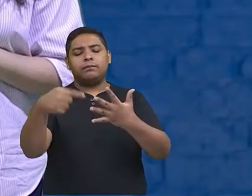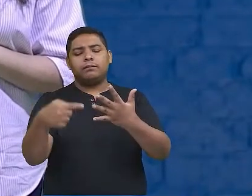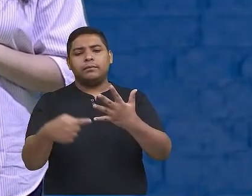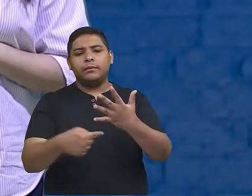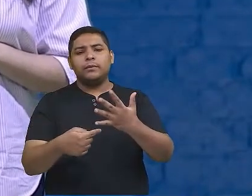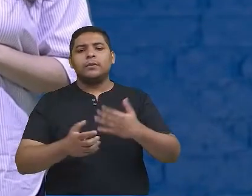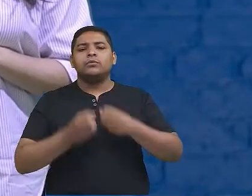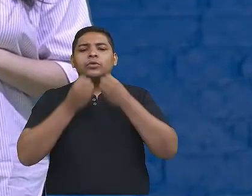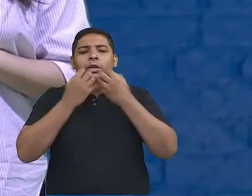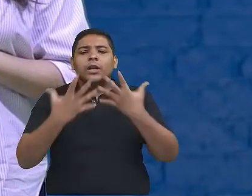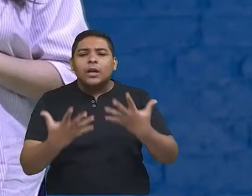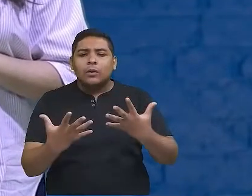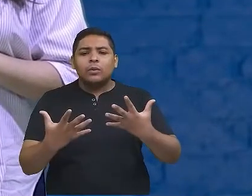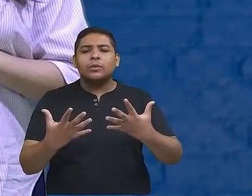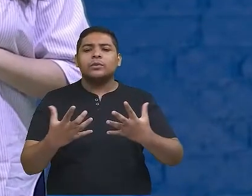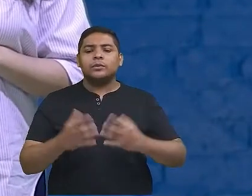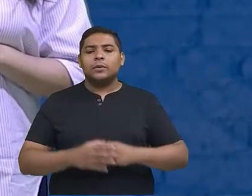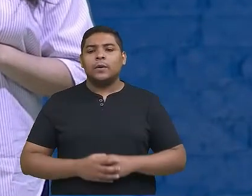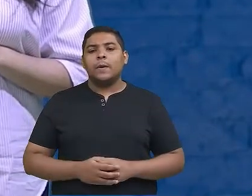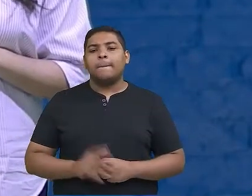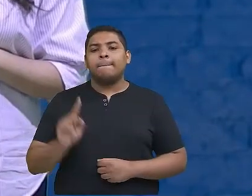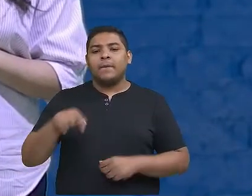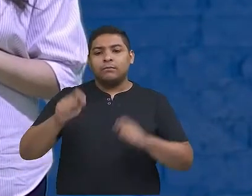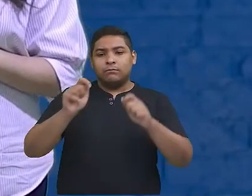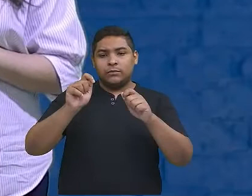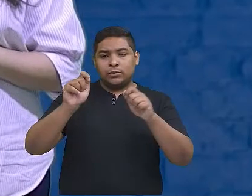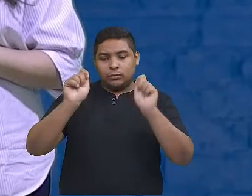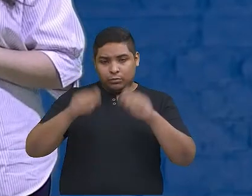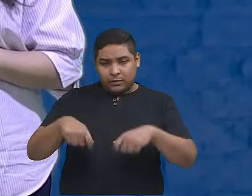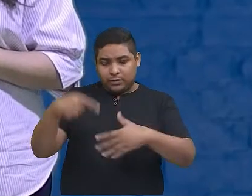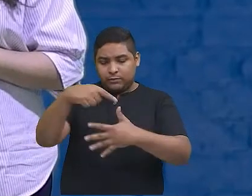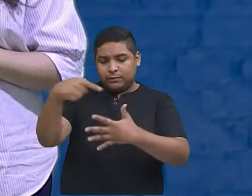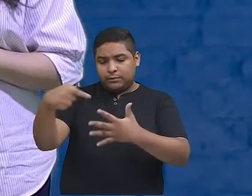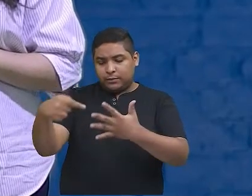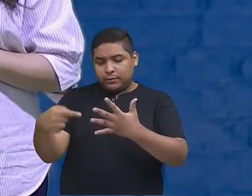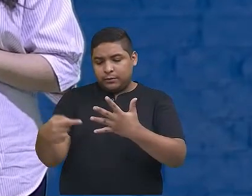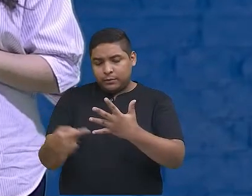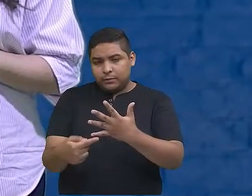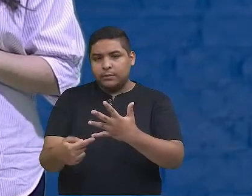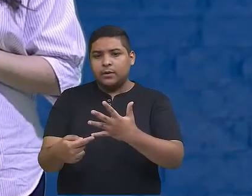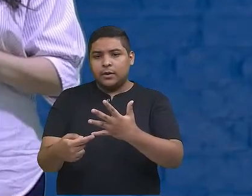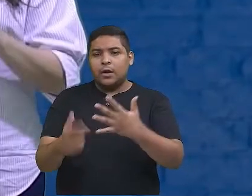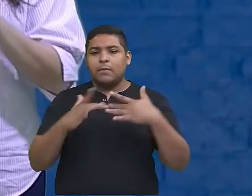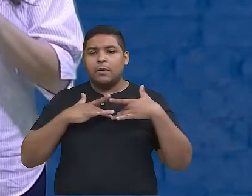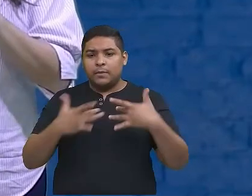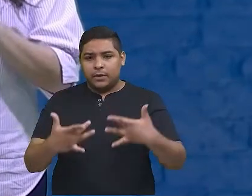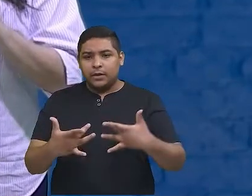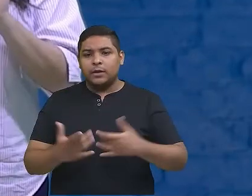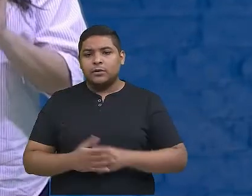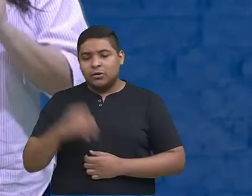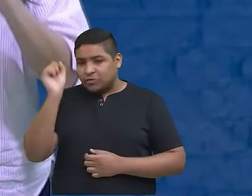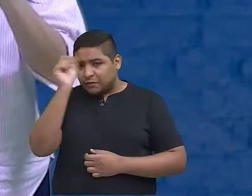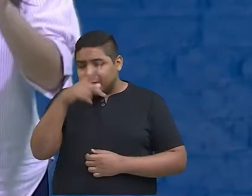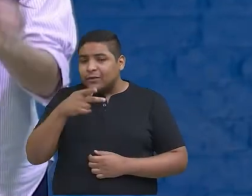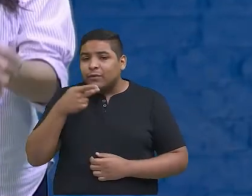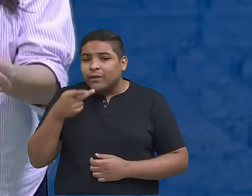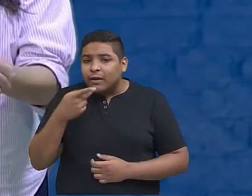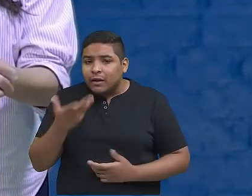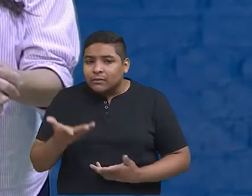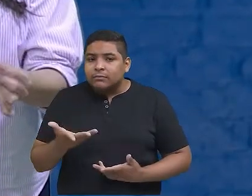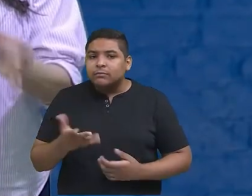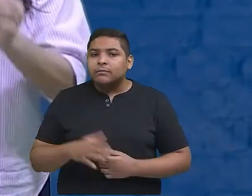falar sobre as competências da amabilidade? Eu só estou dando